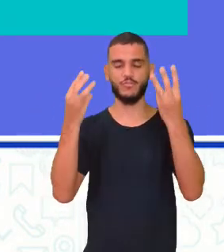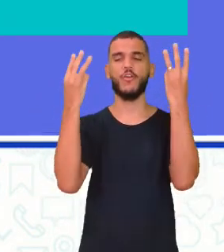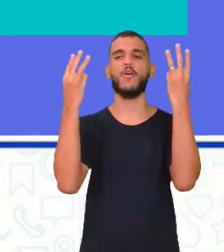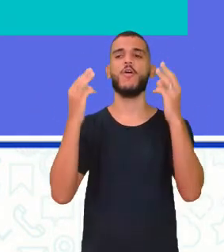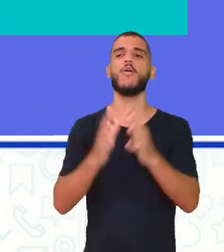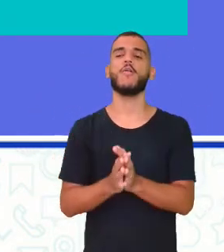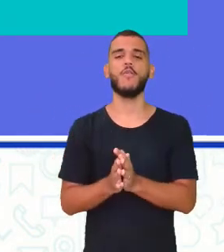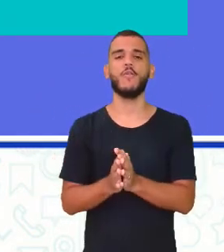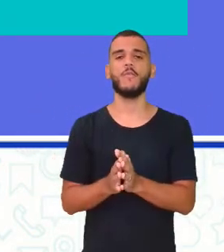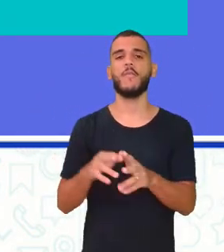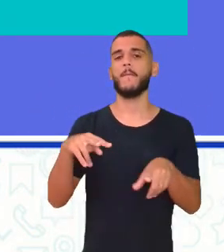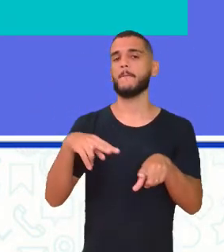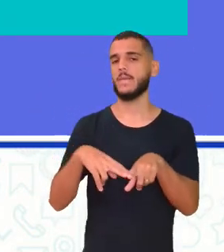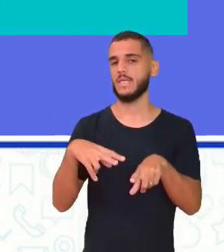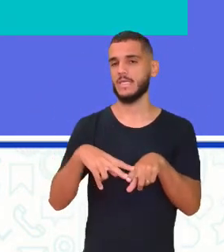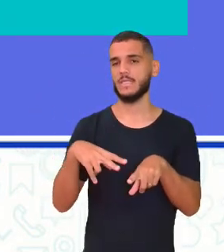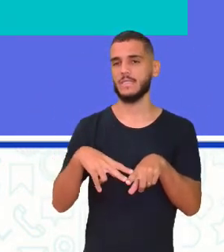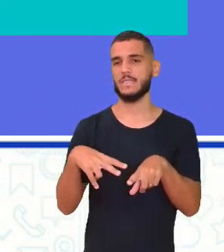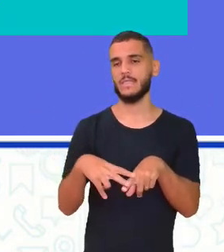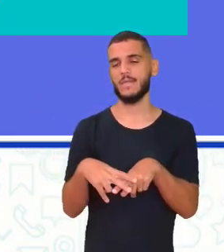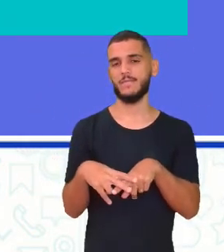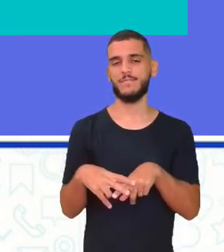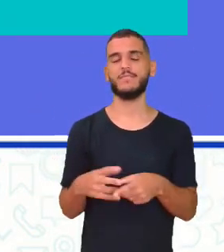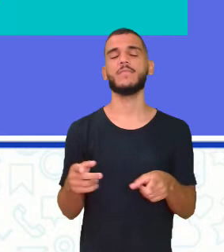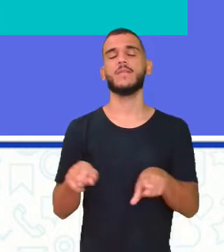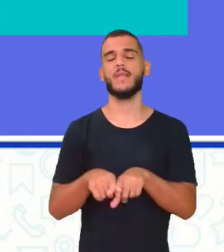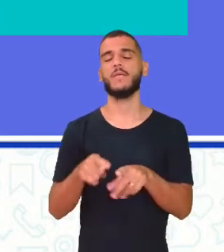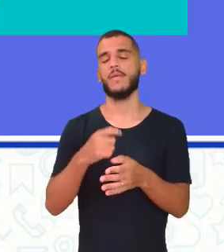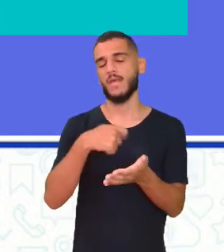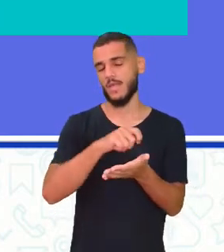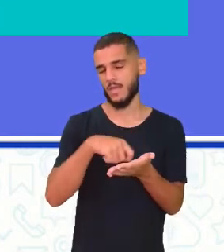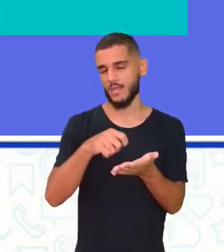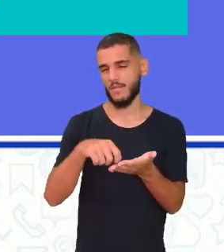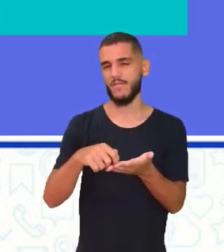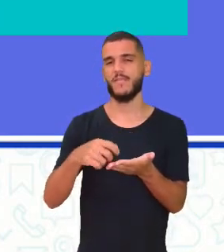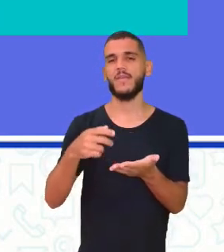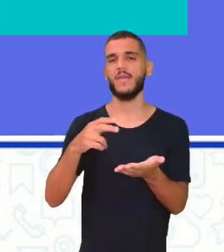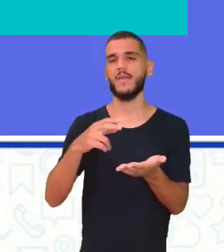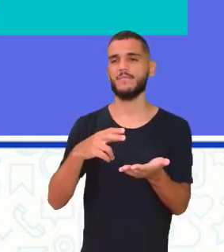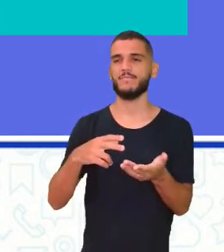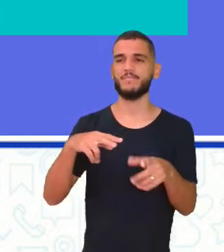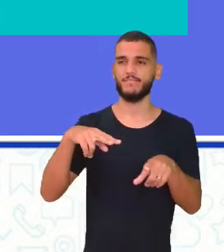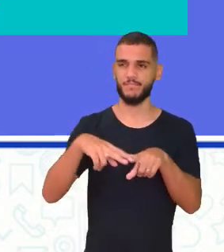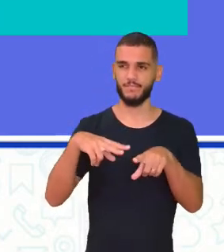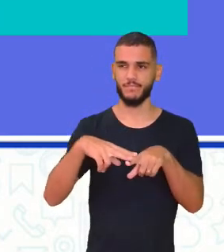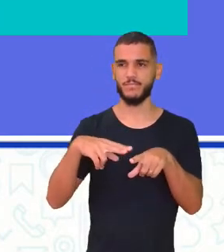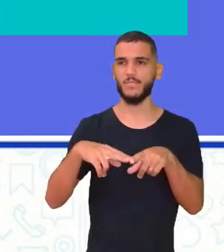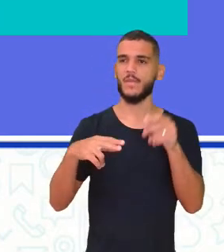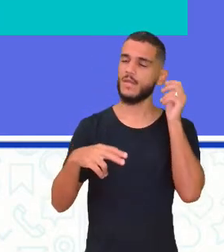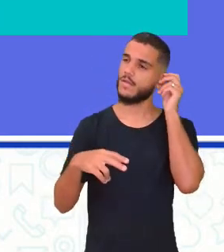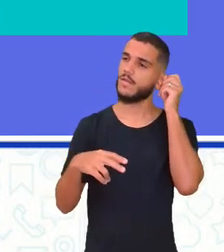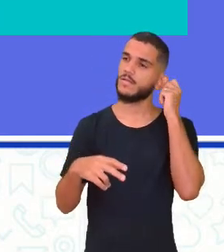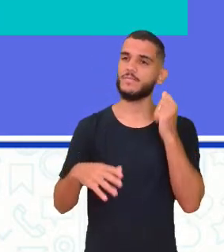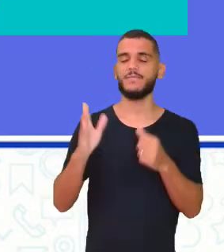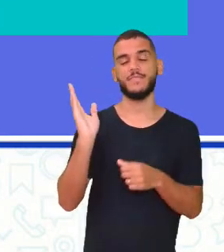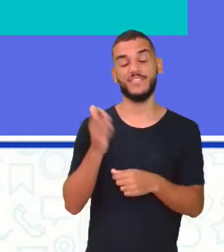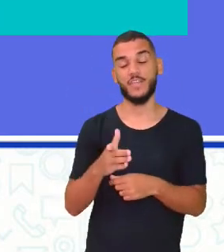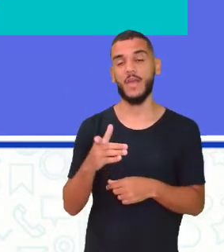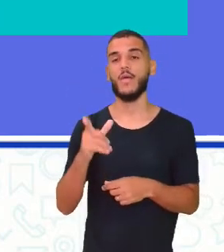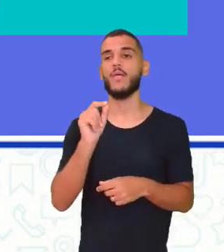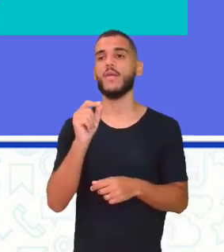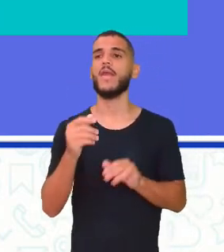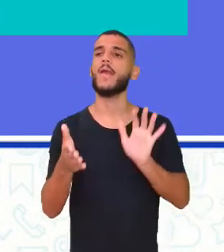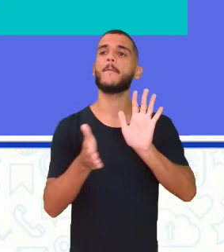não é? Pizza, não é, minha gente? A grafia pizza até já foi proposta por um gramático,